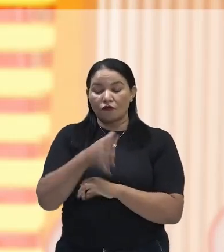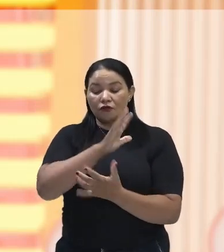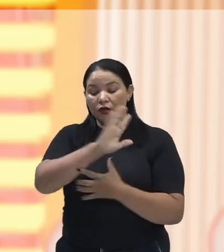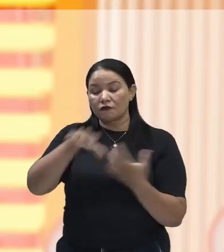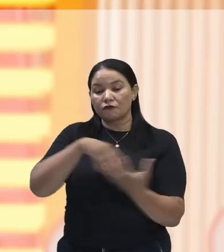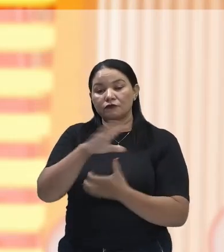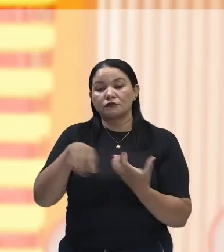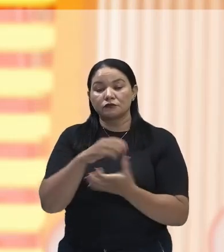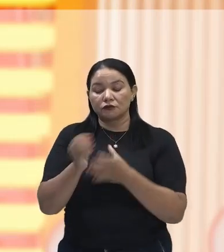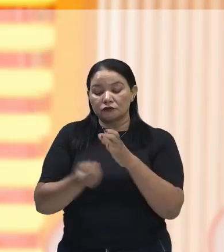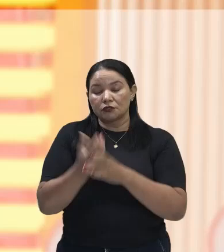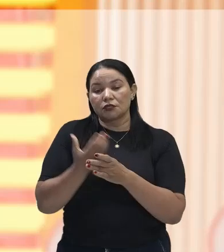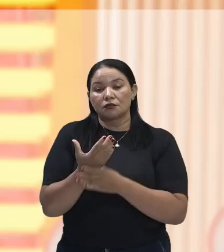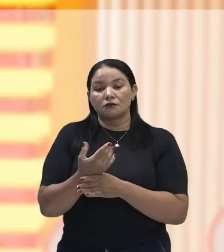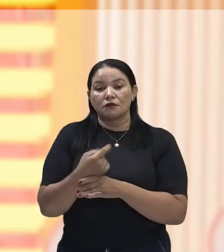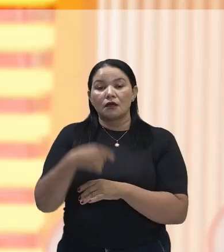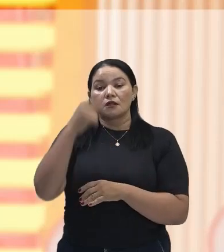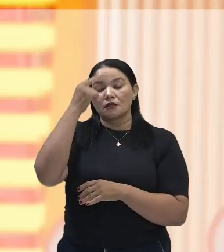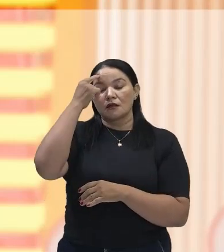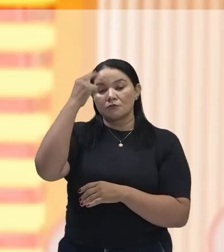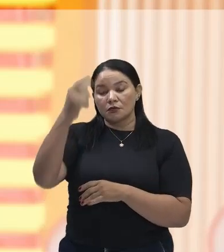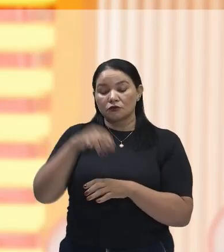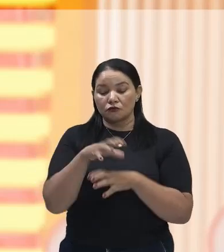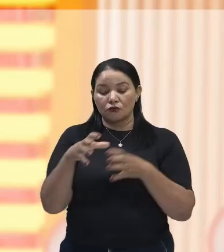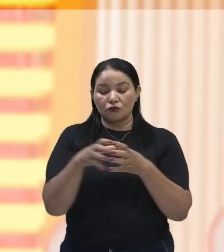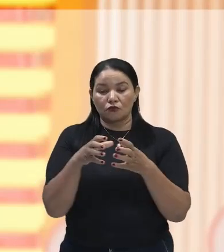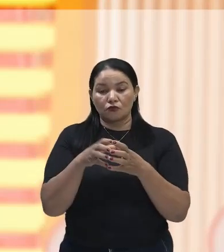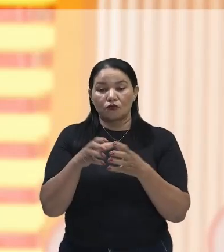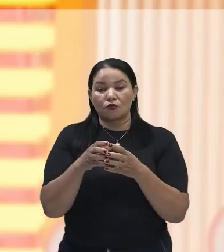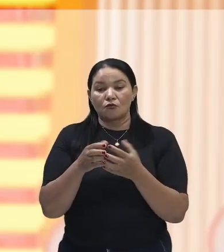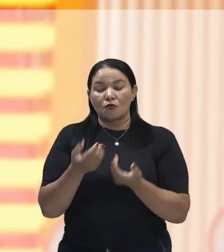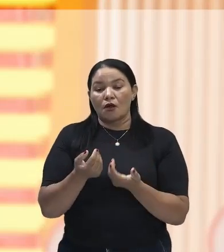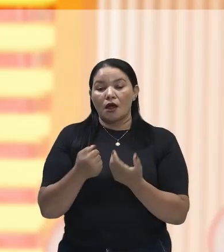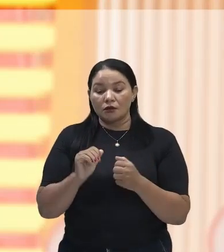Lembrando que quando os mencheviques tomam o poder e